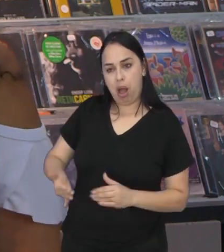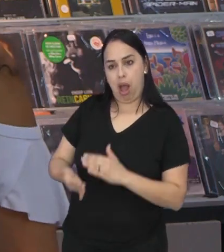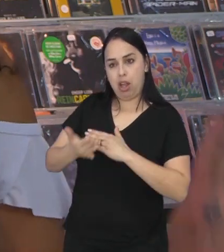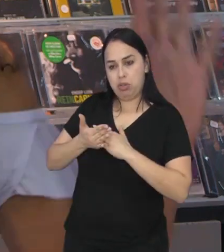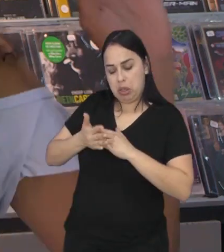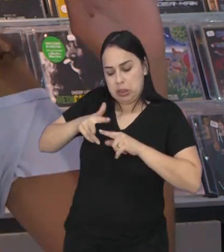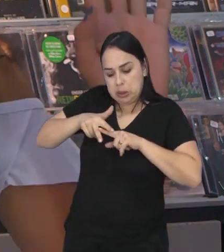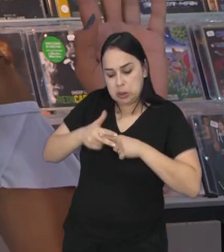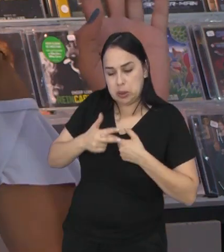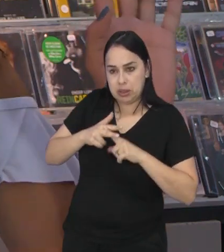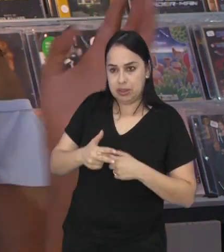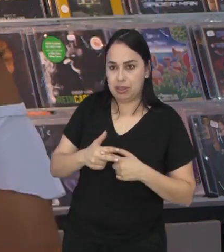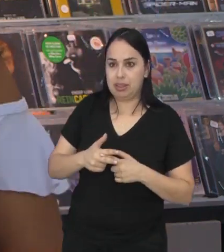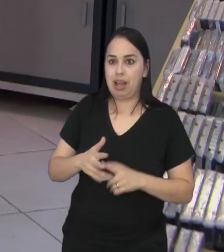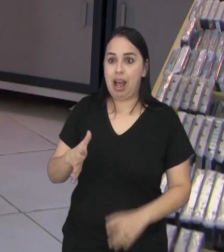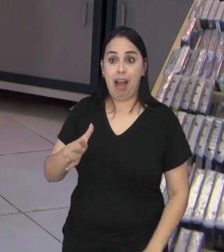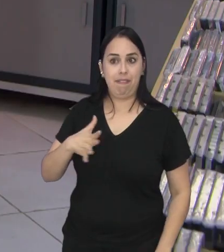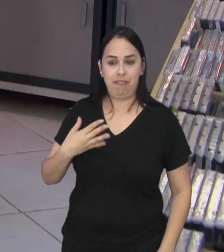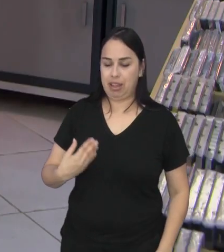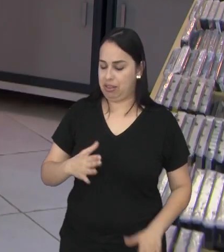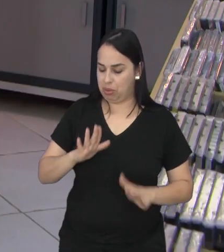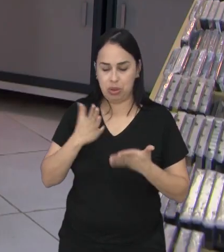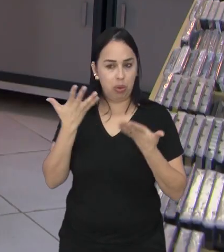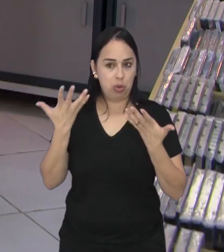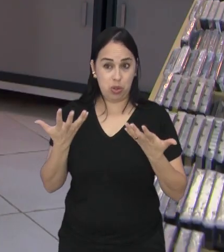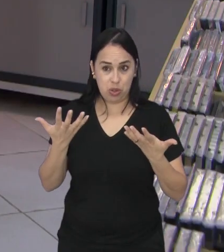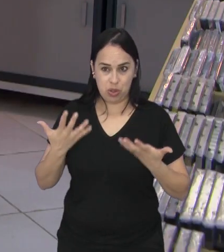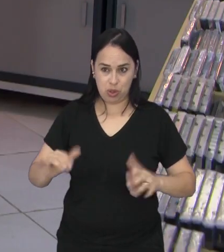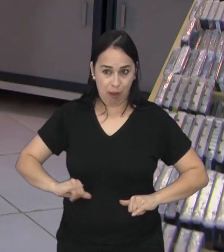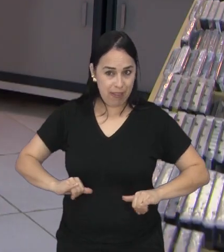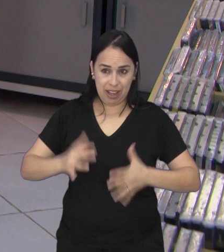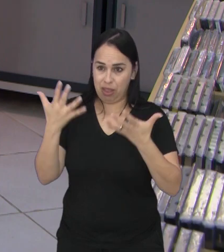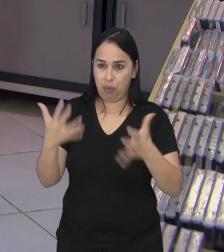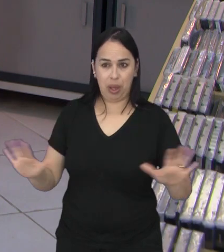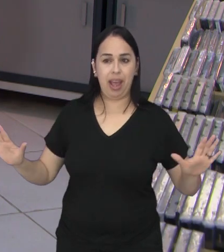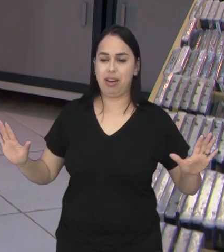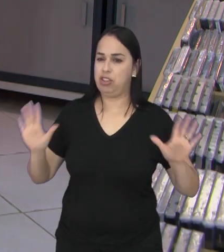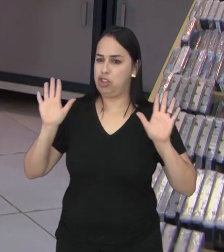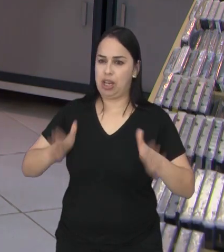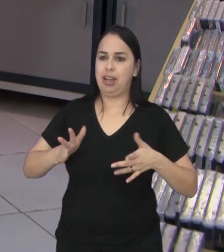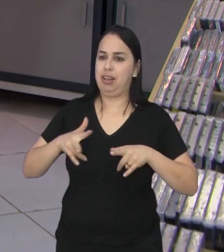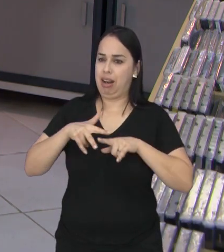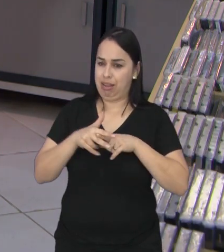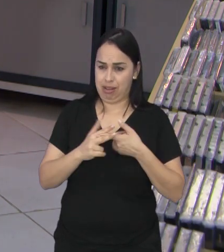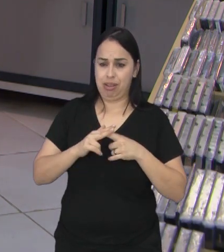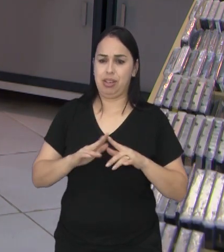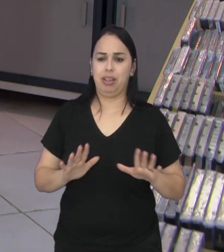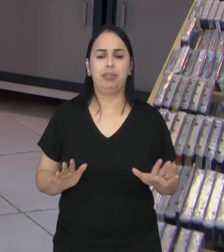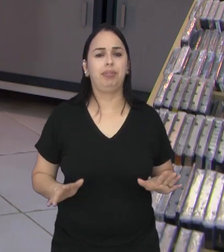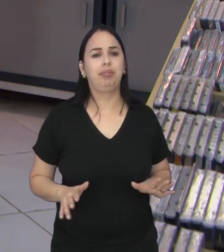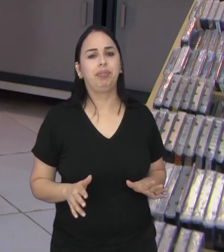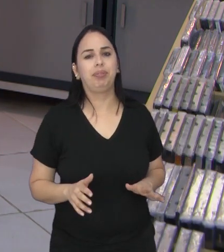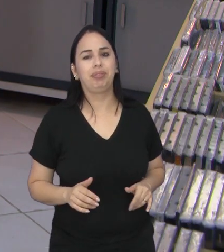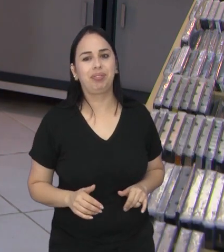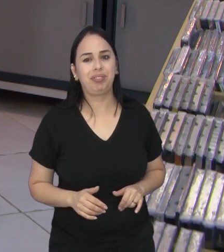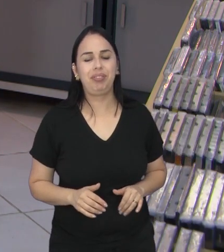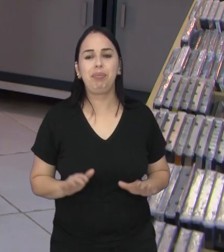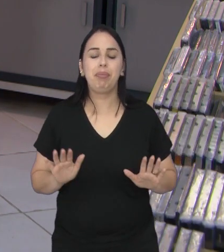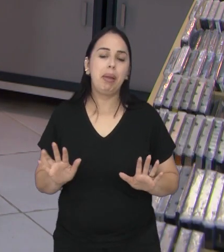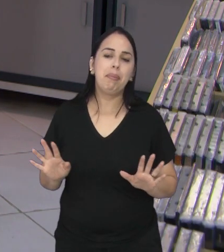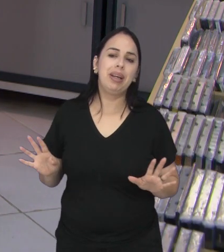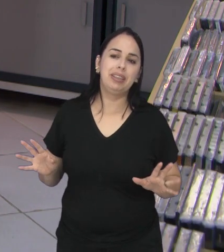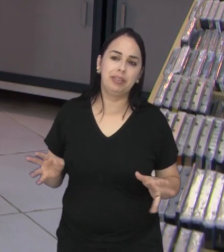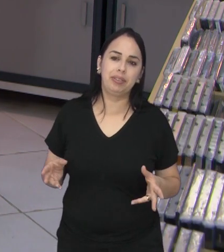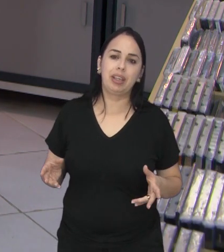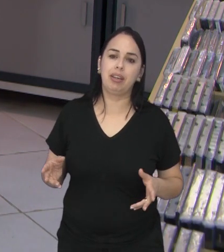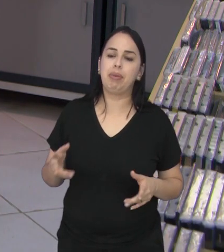não quero sofrer mais, tá, vida? Tá bom? Ela já tô forjada já. Não, agora a gente vê... Mas